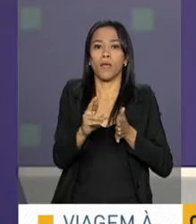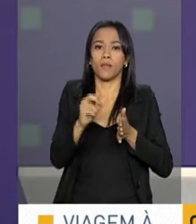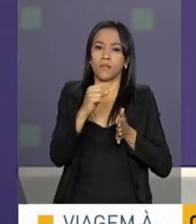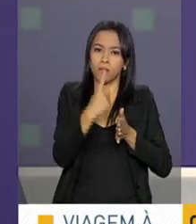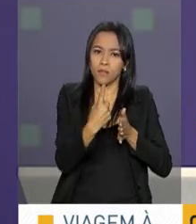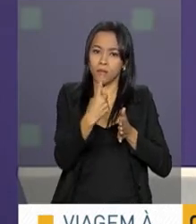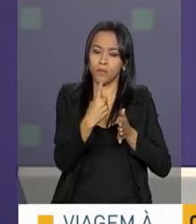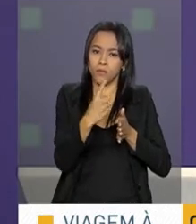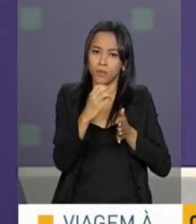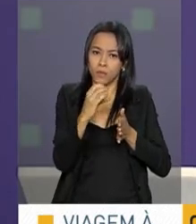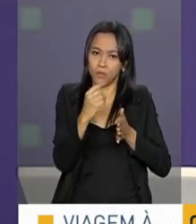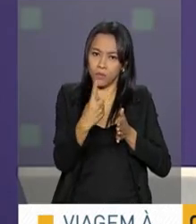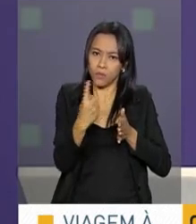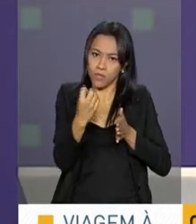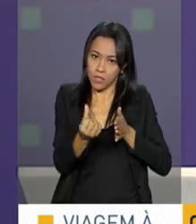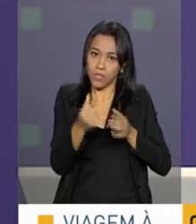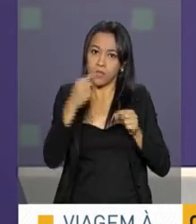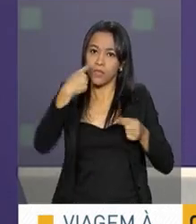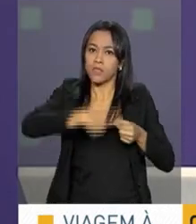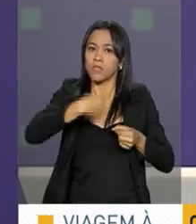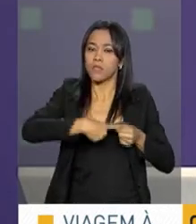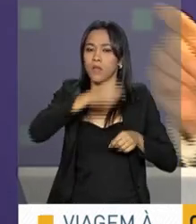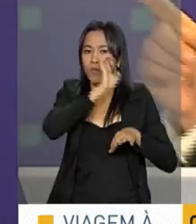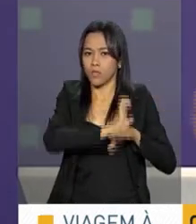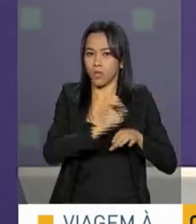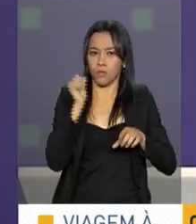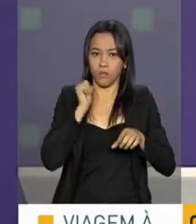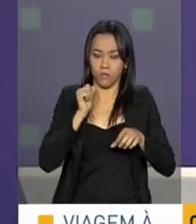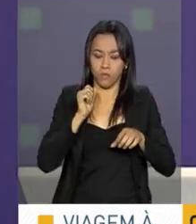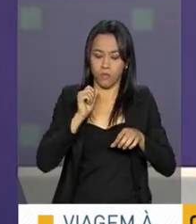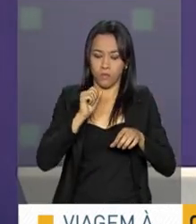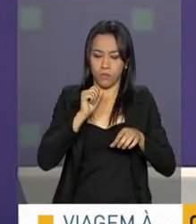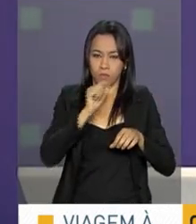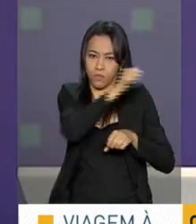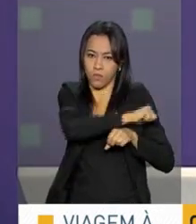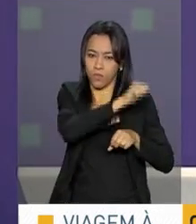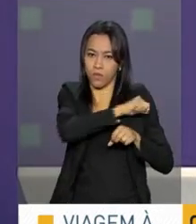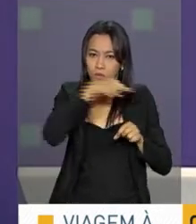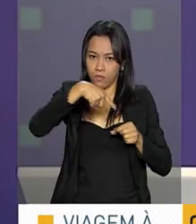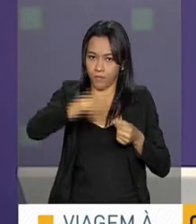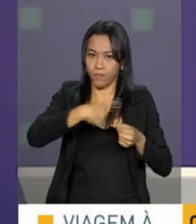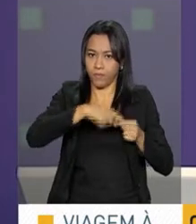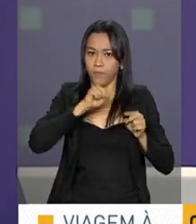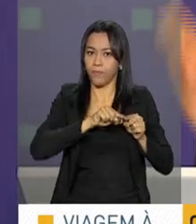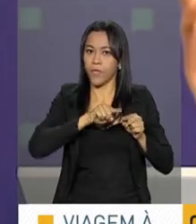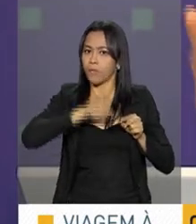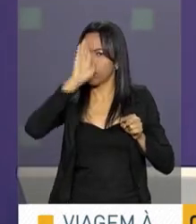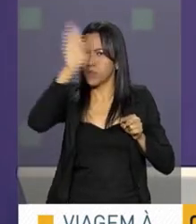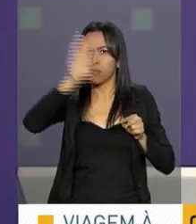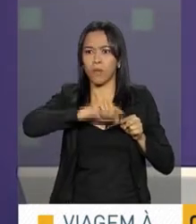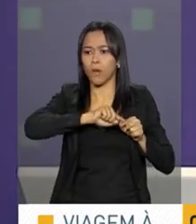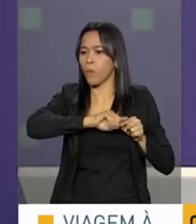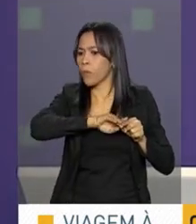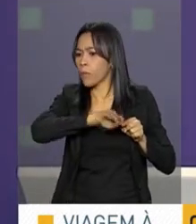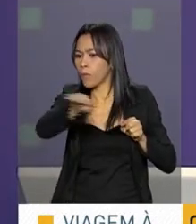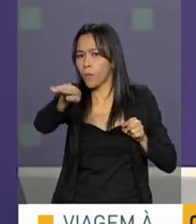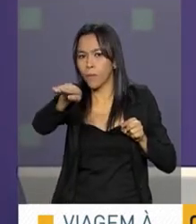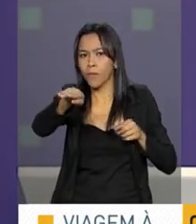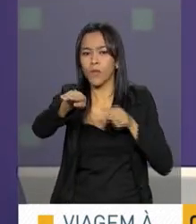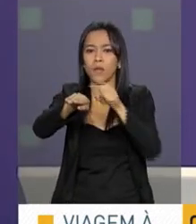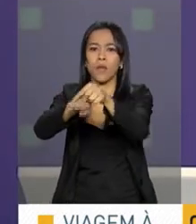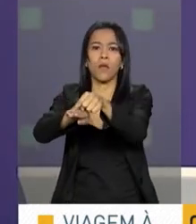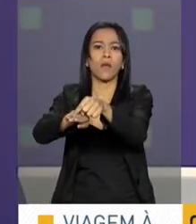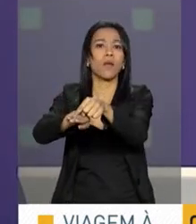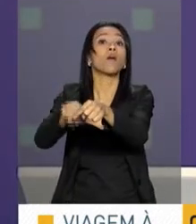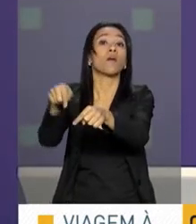que liga a cidade do Rio de Janeiro, né, até além Paraíba, é o principal corredor, né, que sai do estado